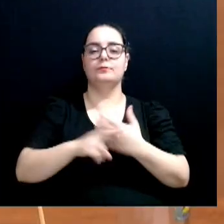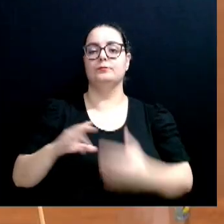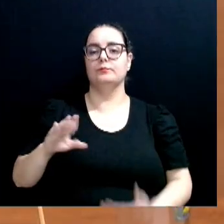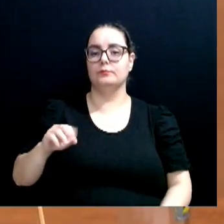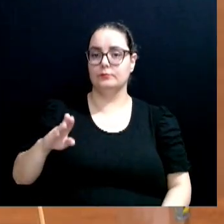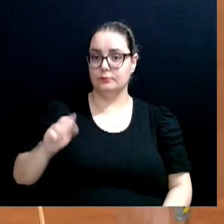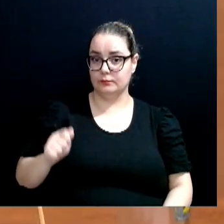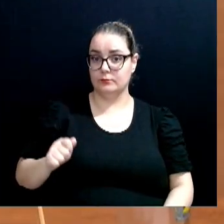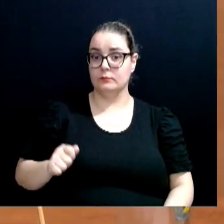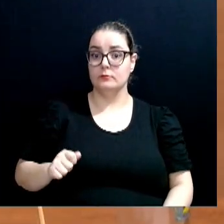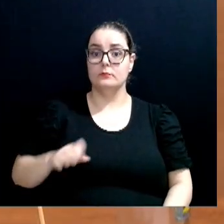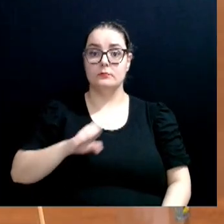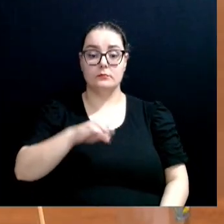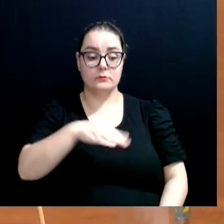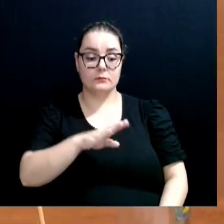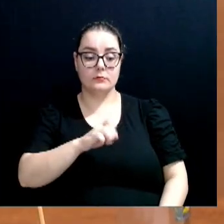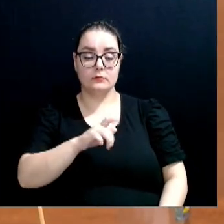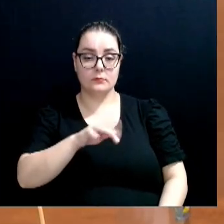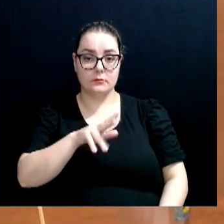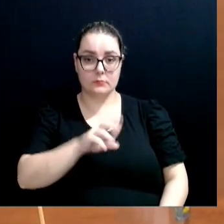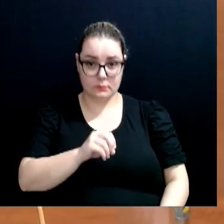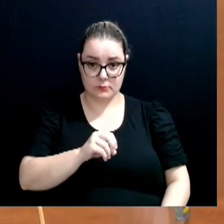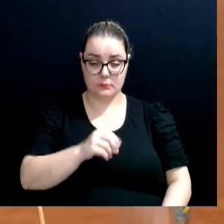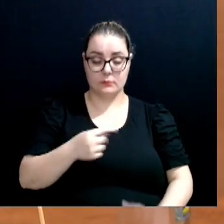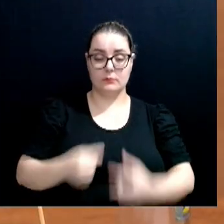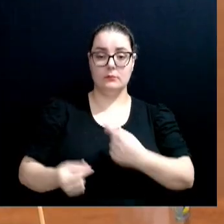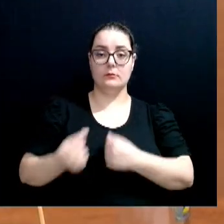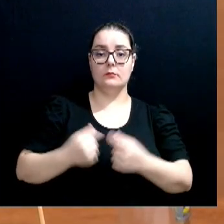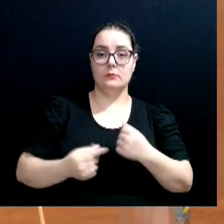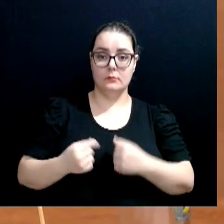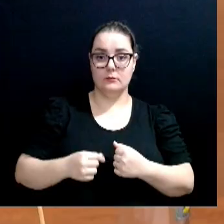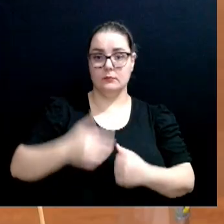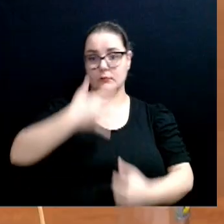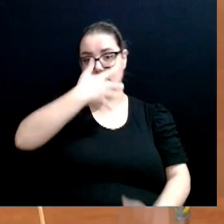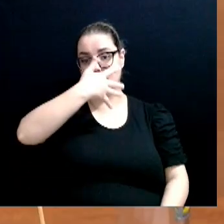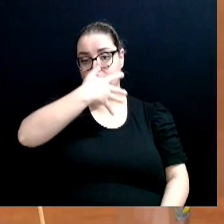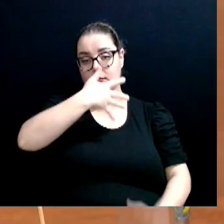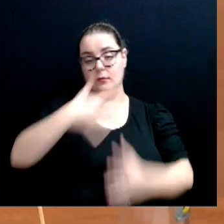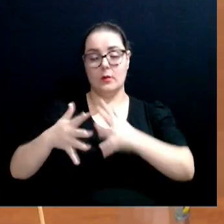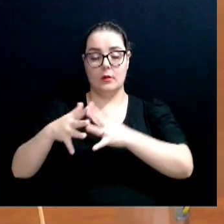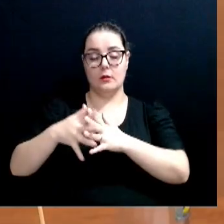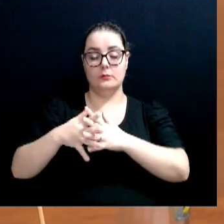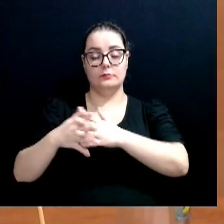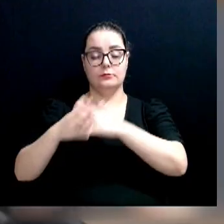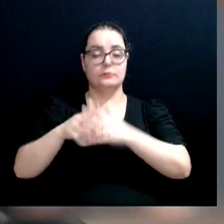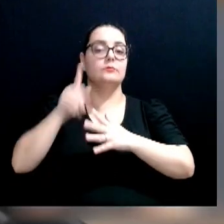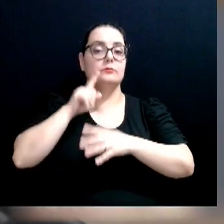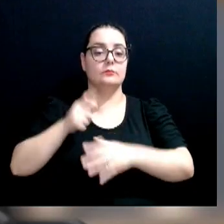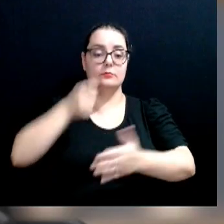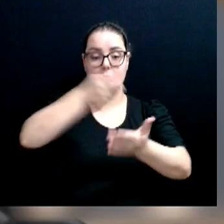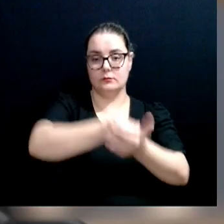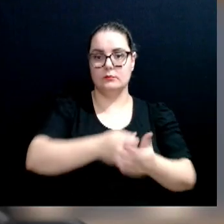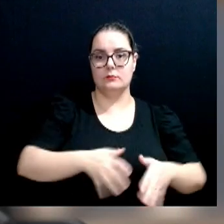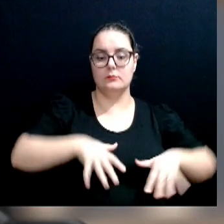econômico imposto pelos Estados Unidos ao país. O assunto mobilizou 2 encontros